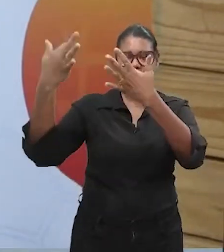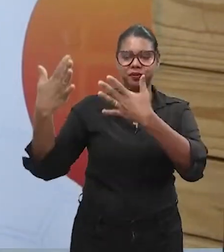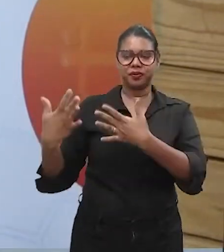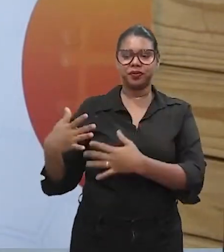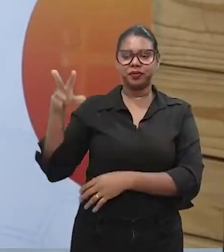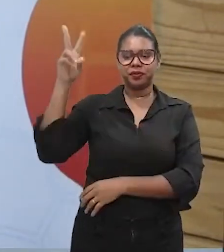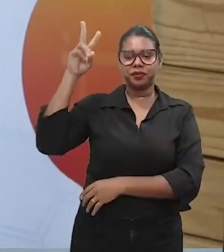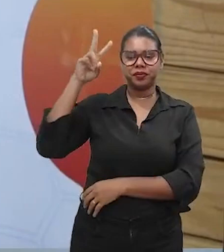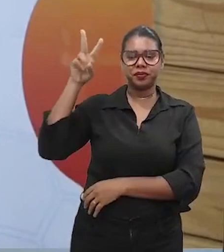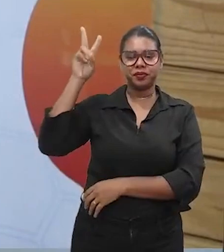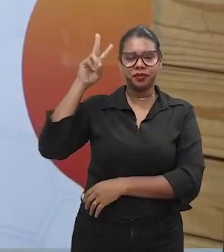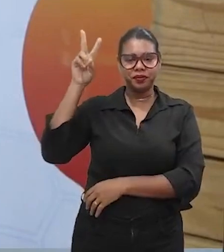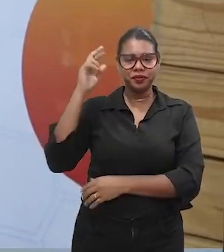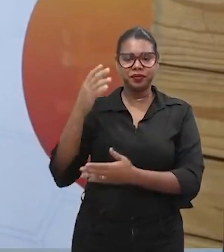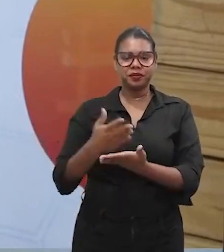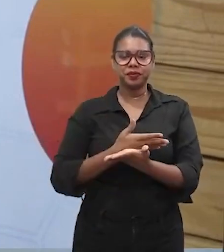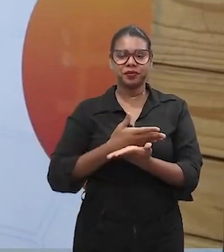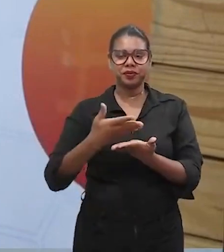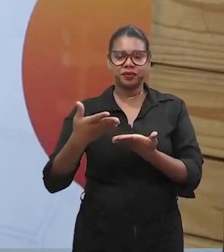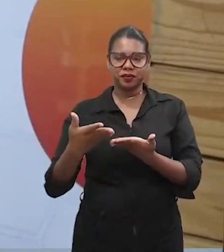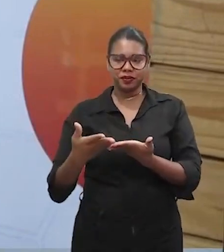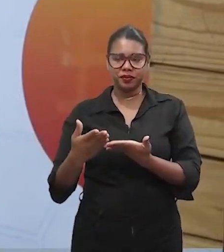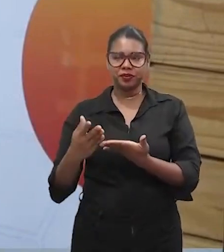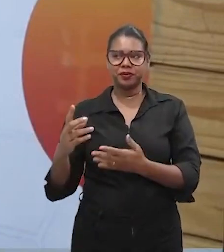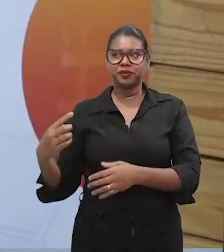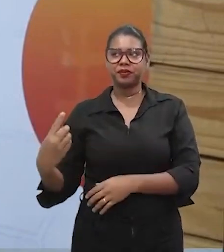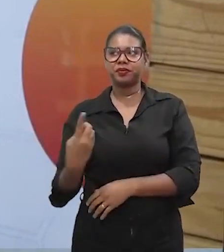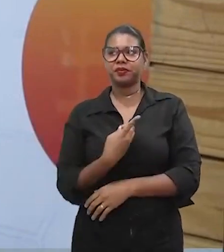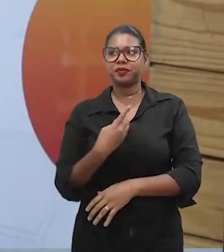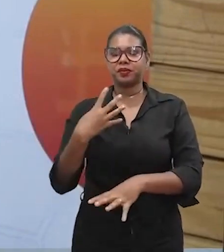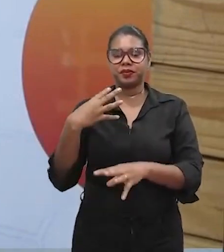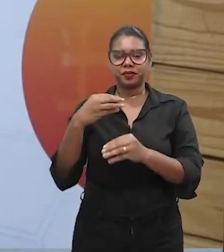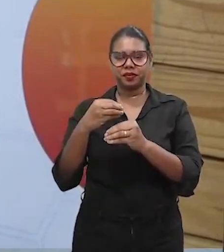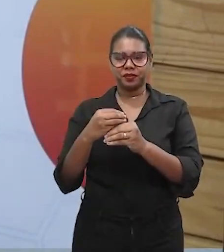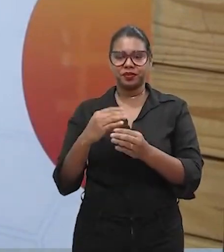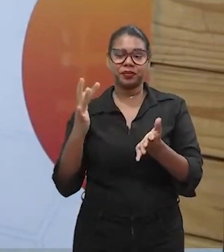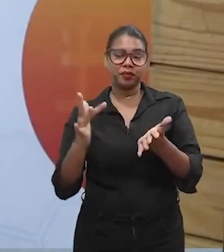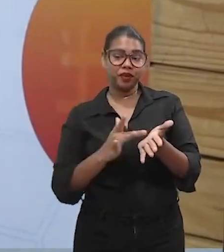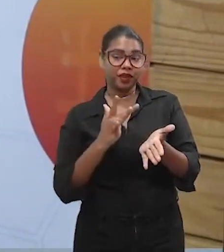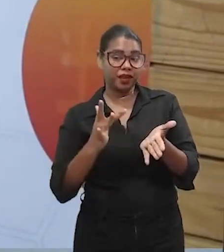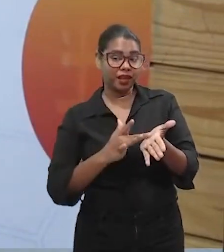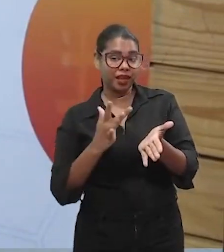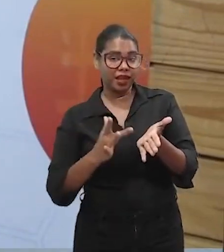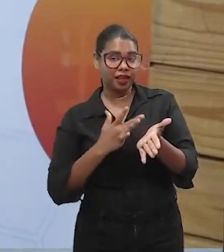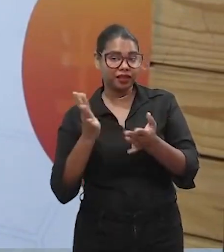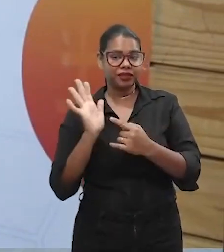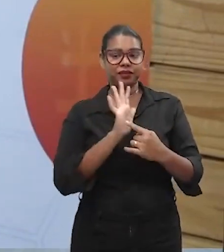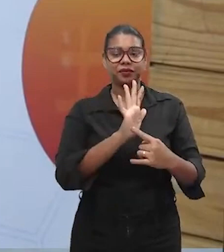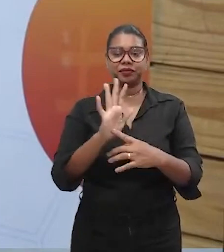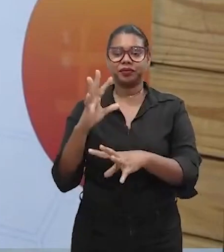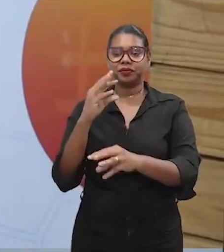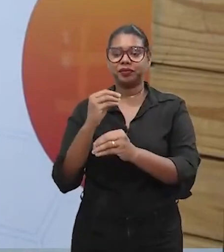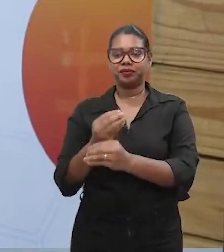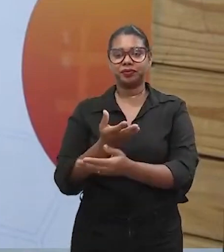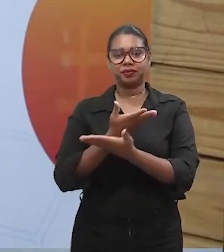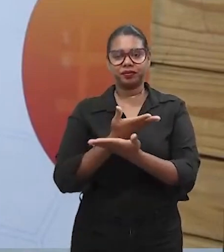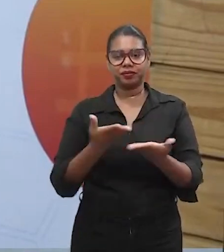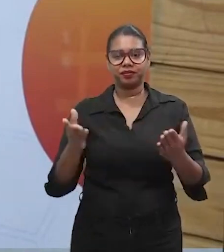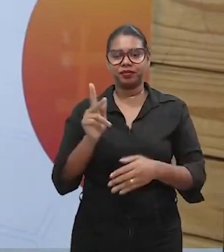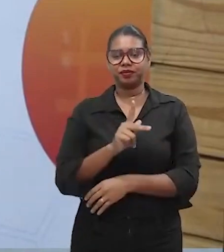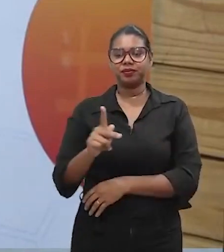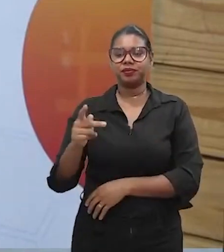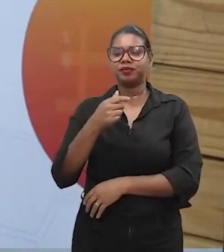de história, que é o início do nosso e-book, nós vamos trazer para vocês o